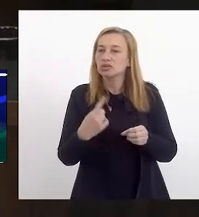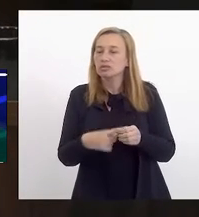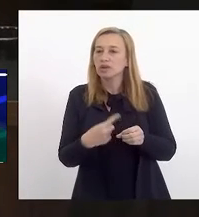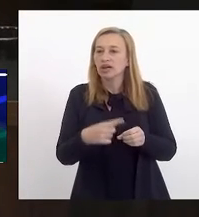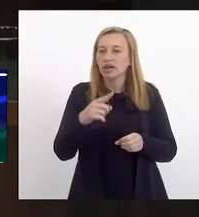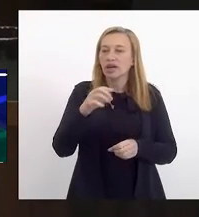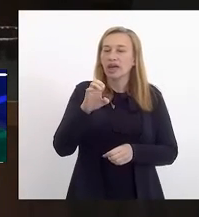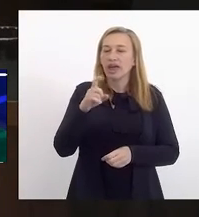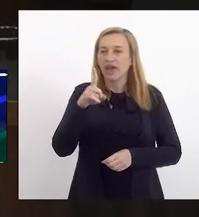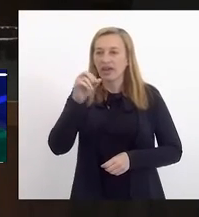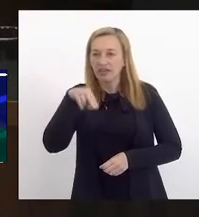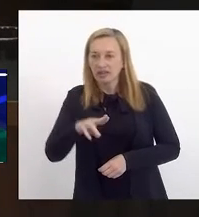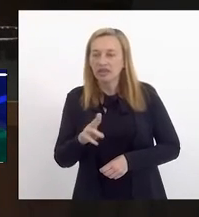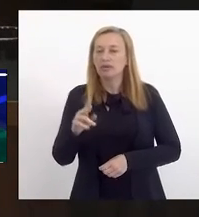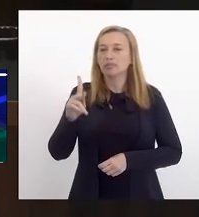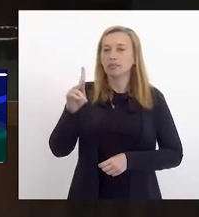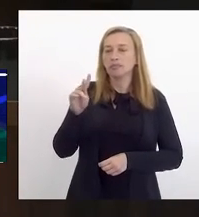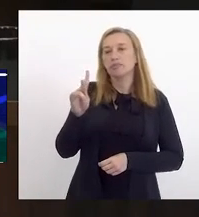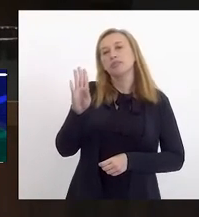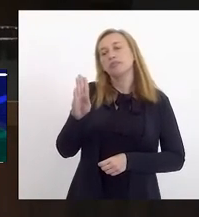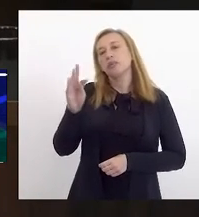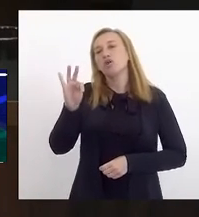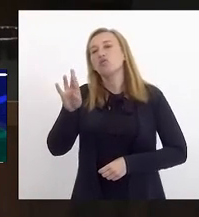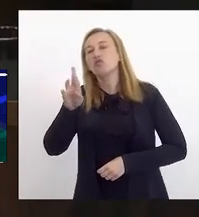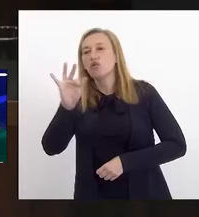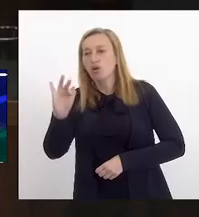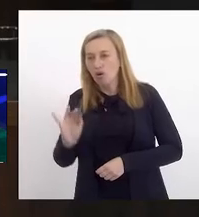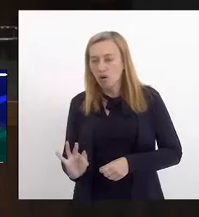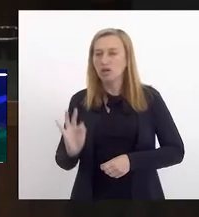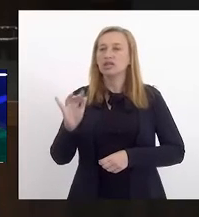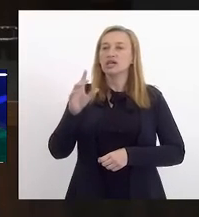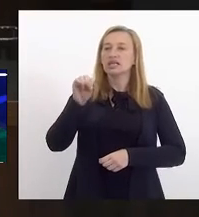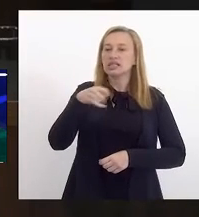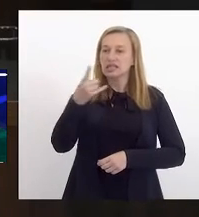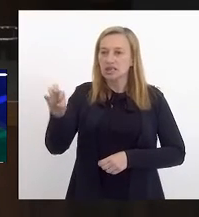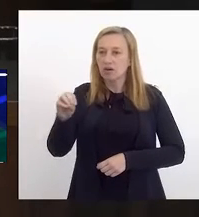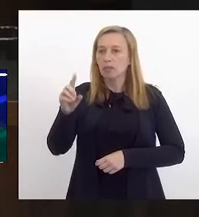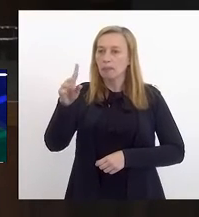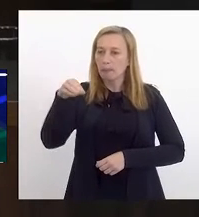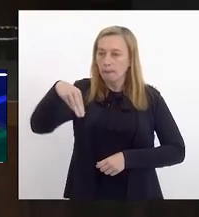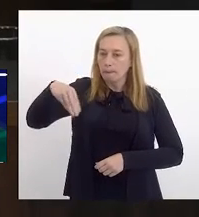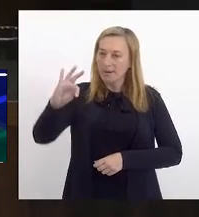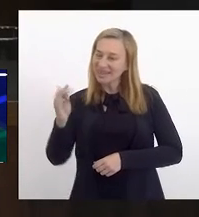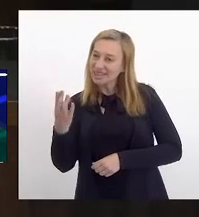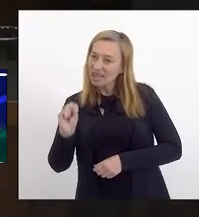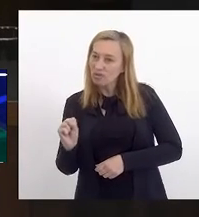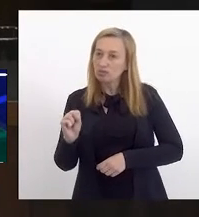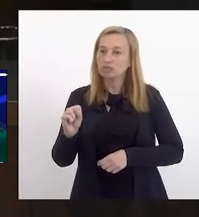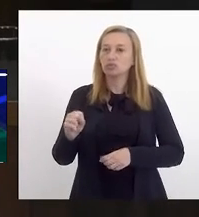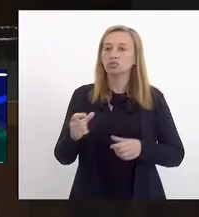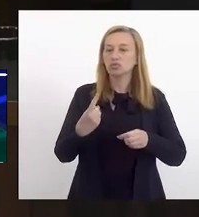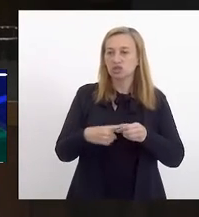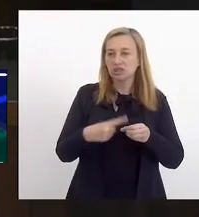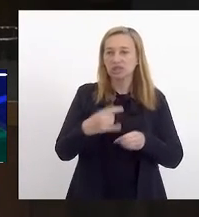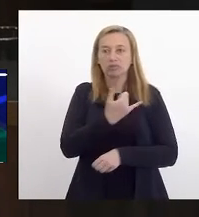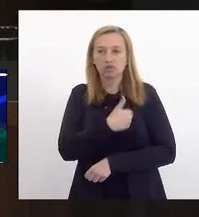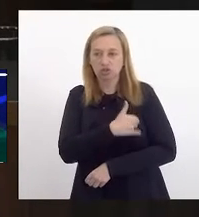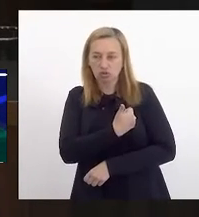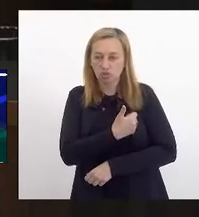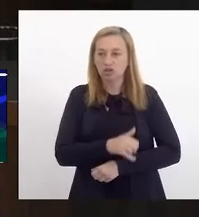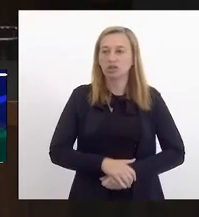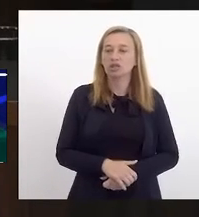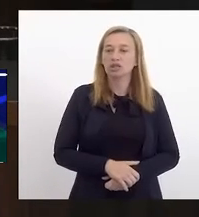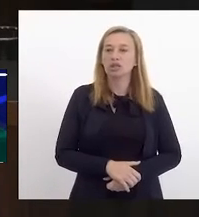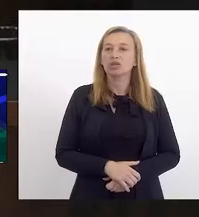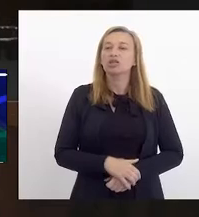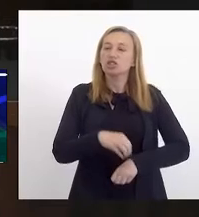Éden, Engenheiro Belfort, Tomazinho e São Mateus, no município de São João do Meriti. Parecer da